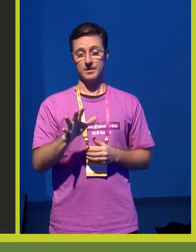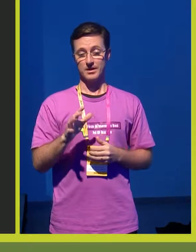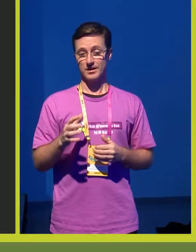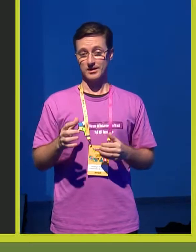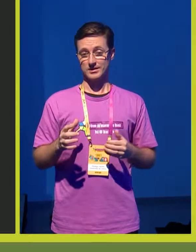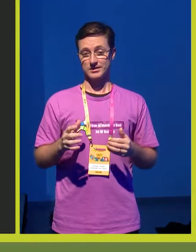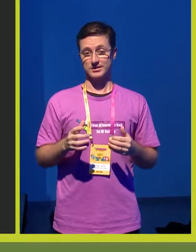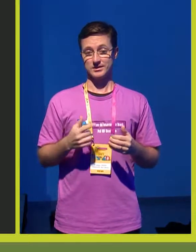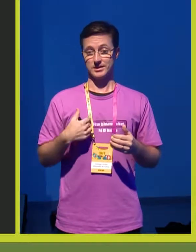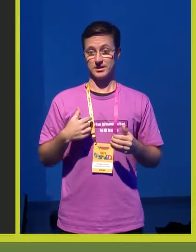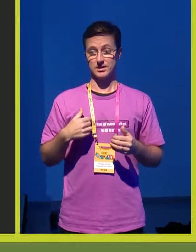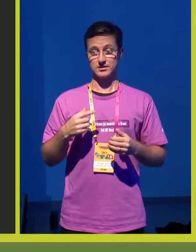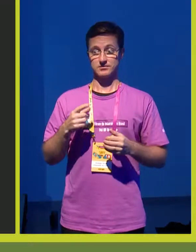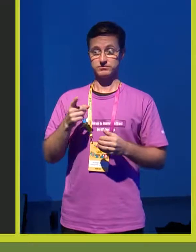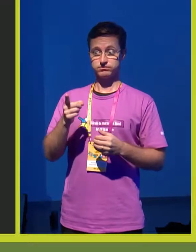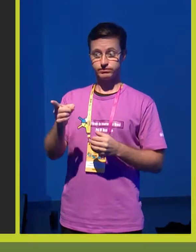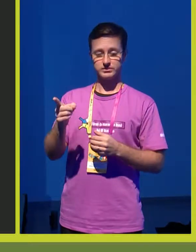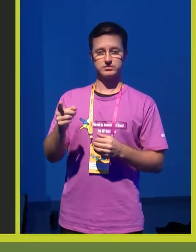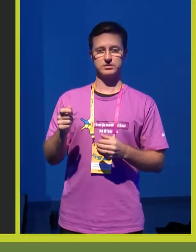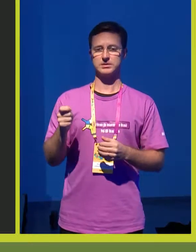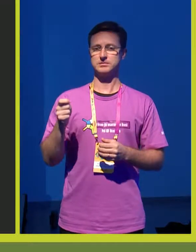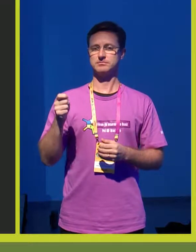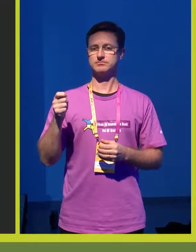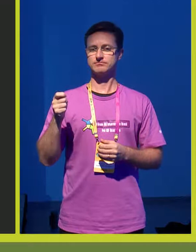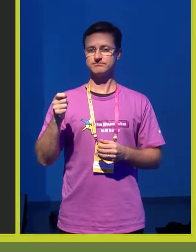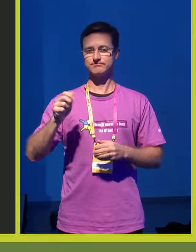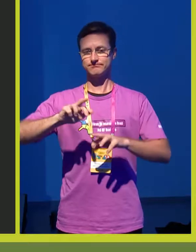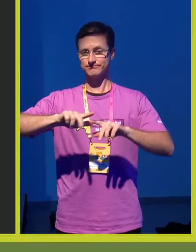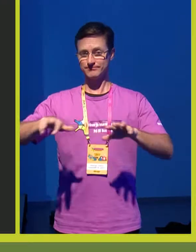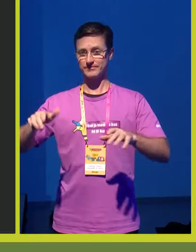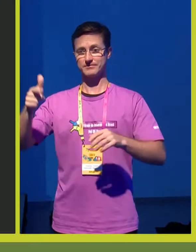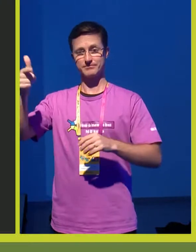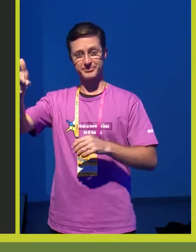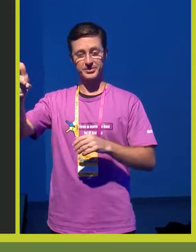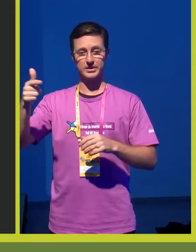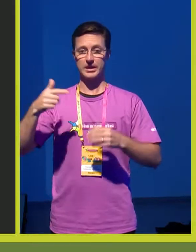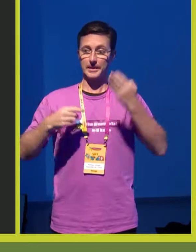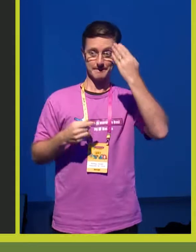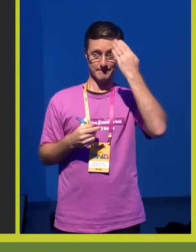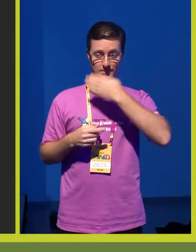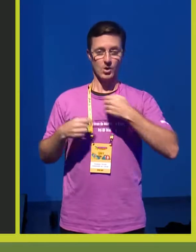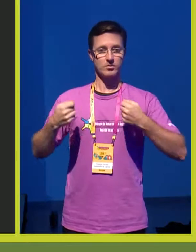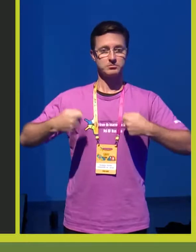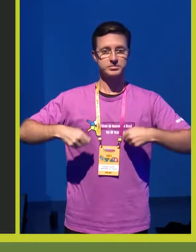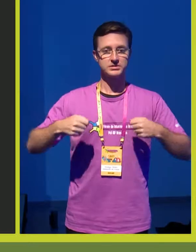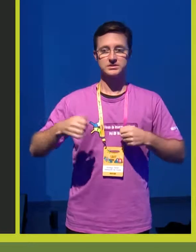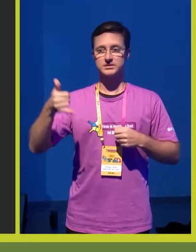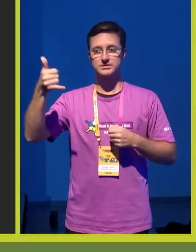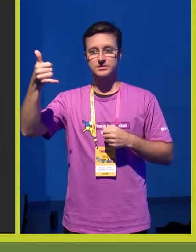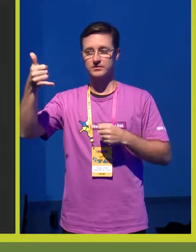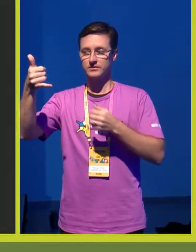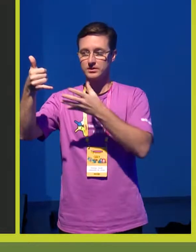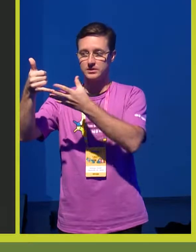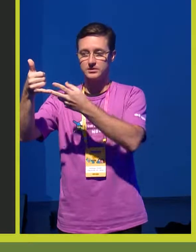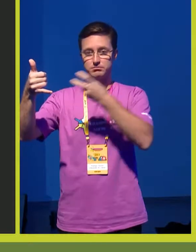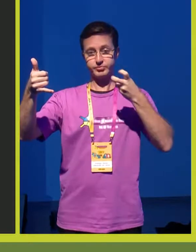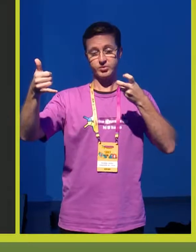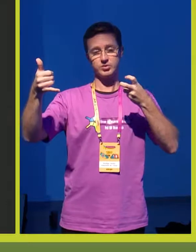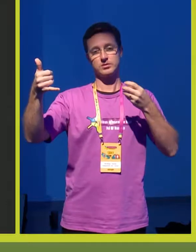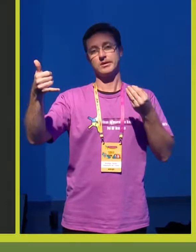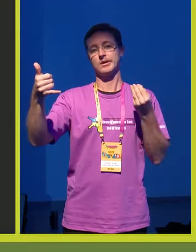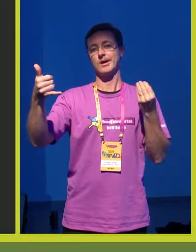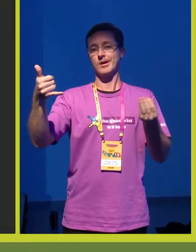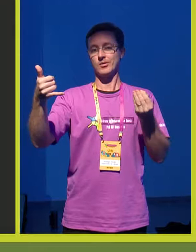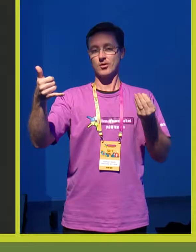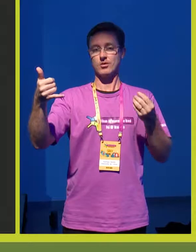de alguém em um crime punido por reclusão e aquela prova for necessária e não puder ser coletada de outra maneira, eu vou